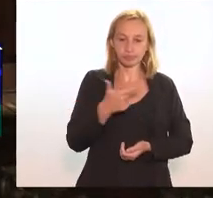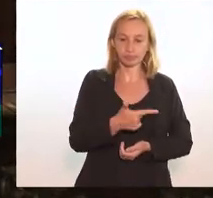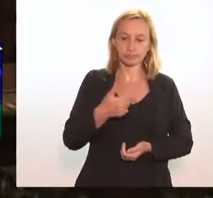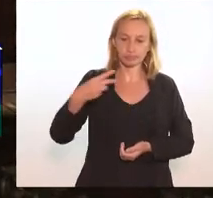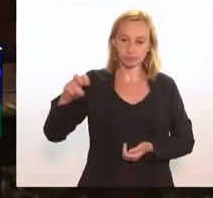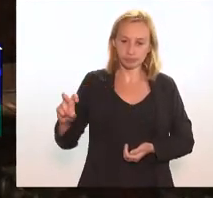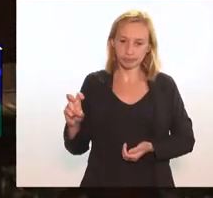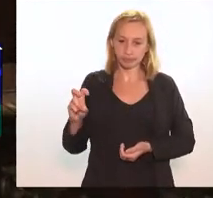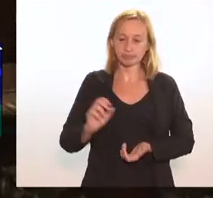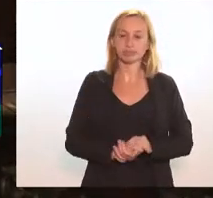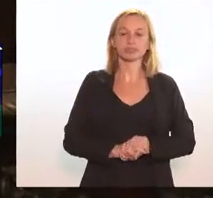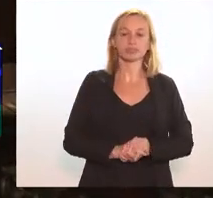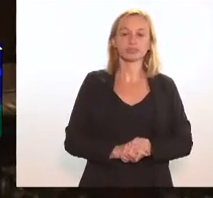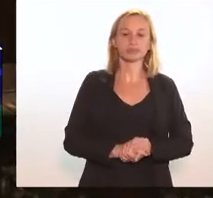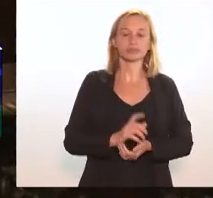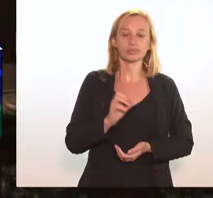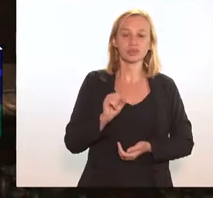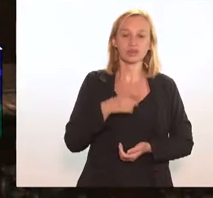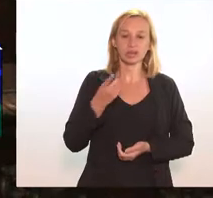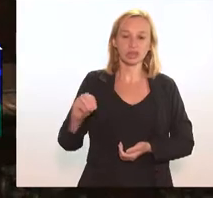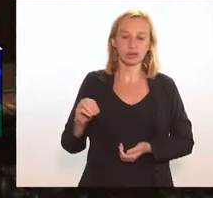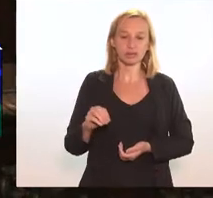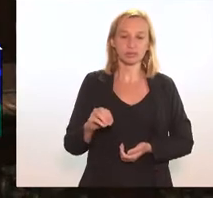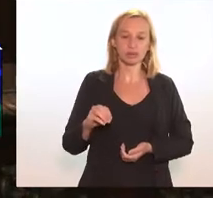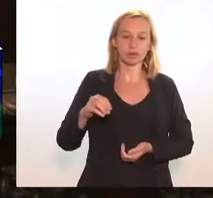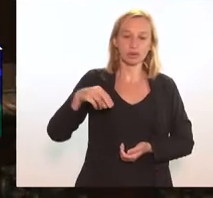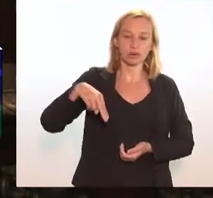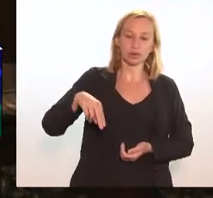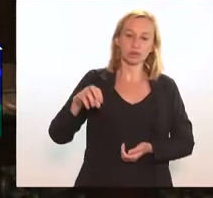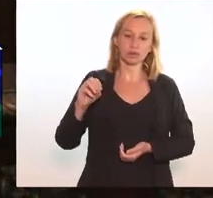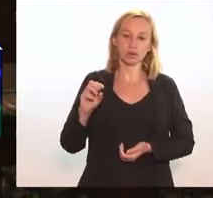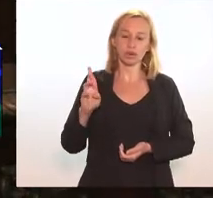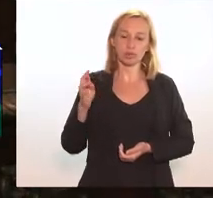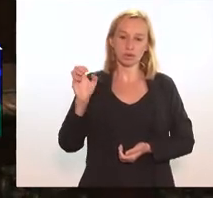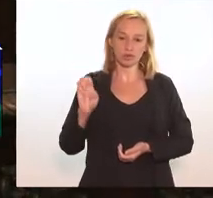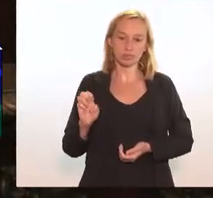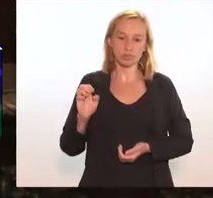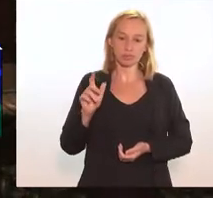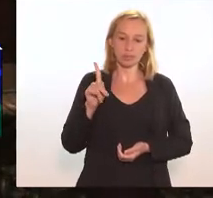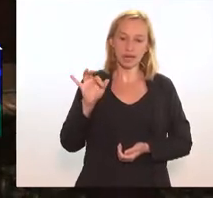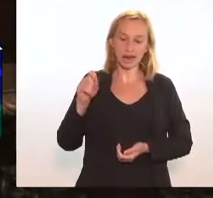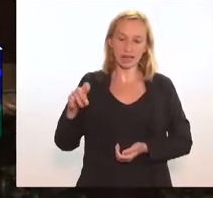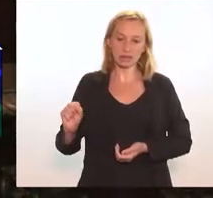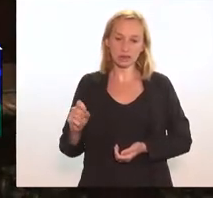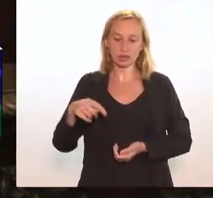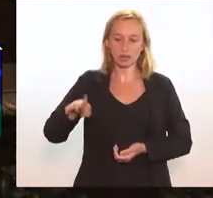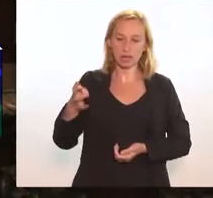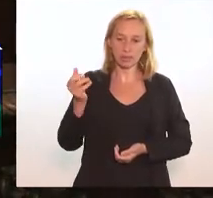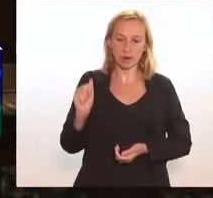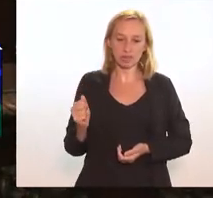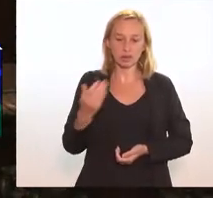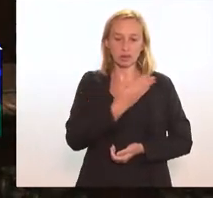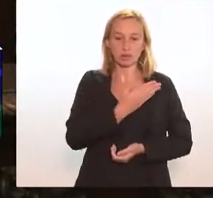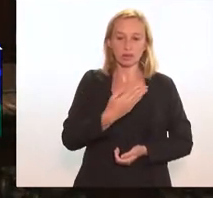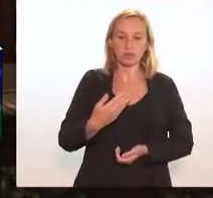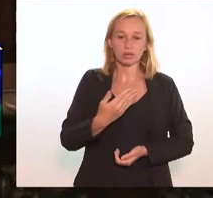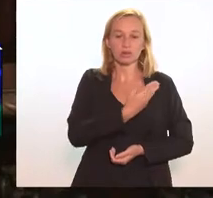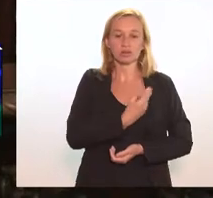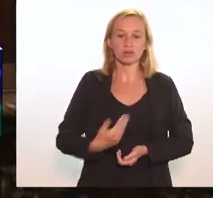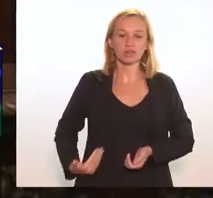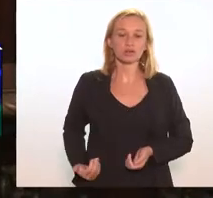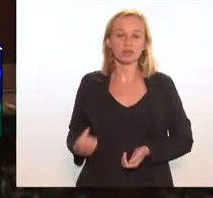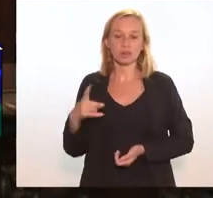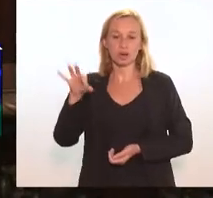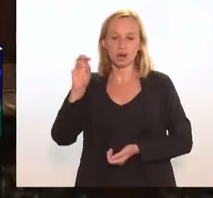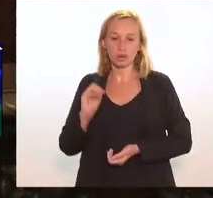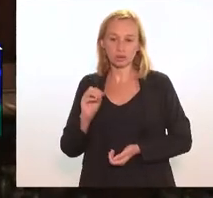2021-2025, no Salão Nobre do Palácio Guanabara, em solenidade presidida pelo governador interino Cláudio Castro.